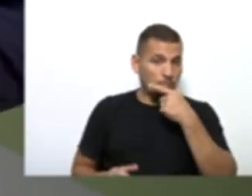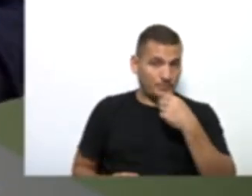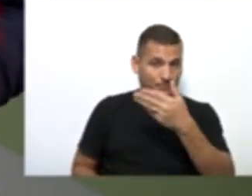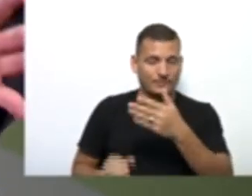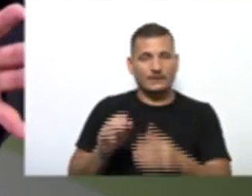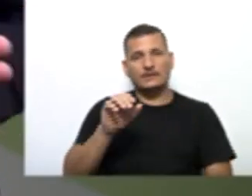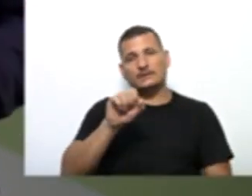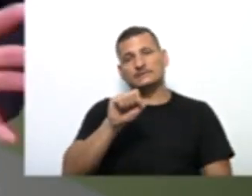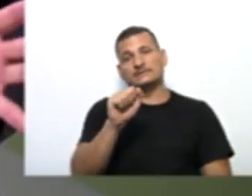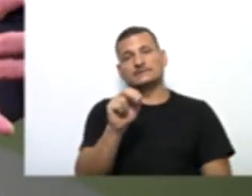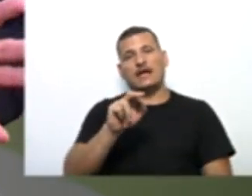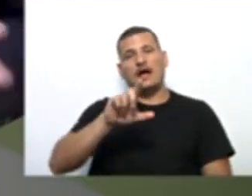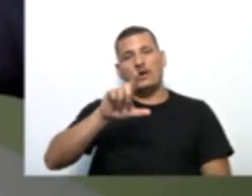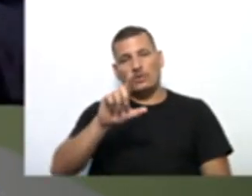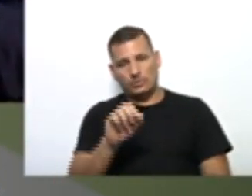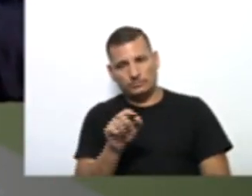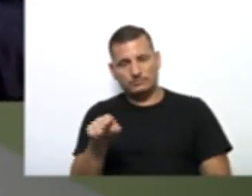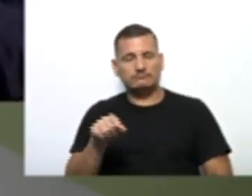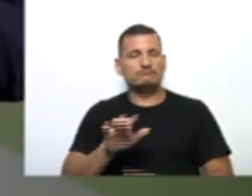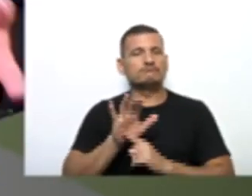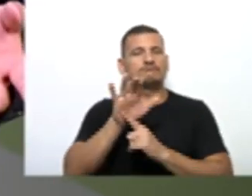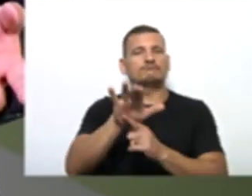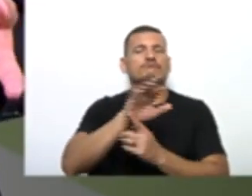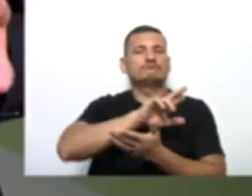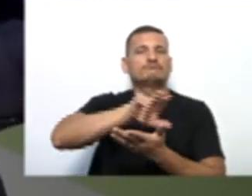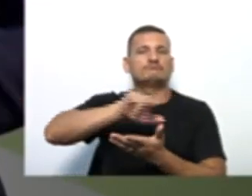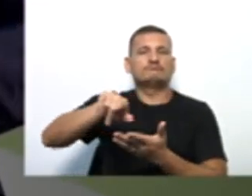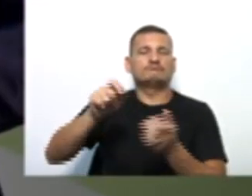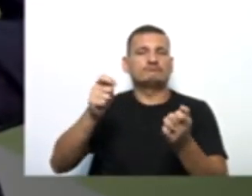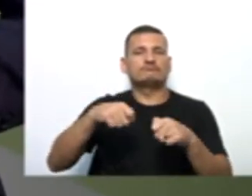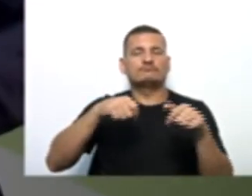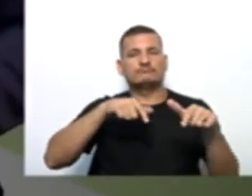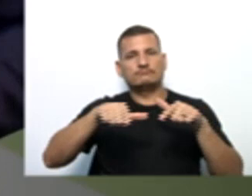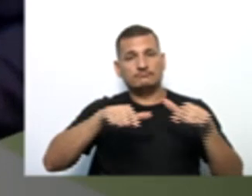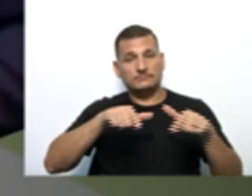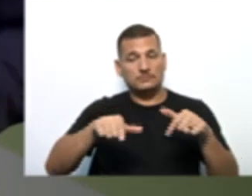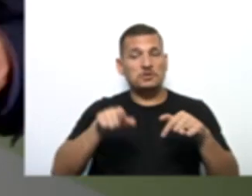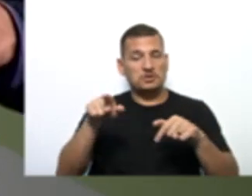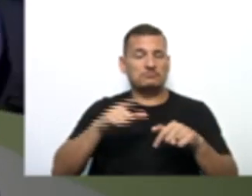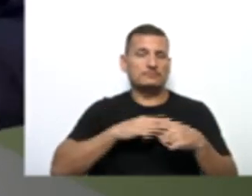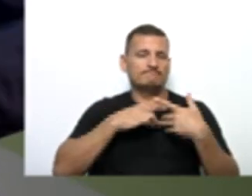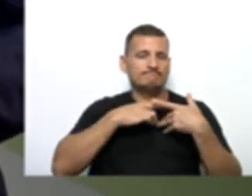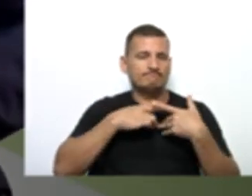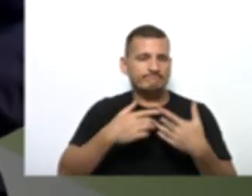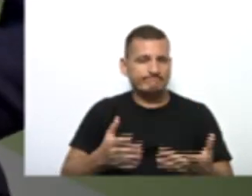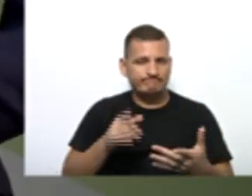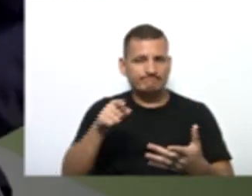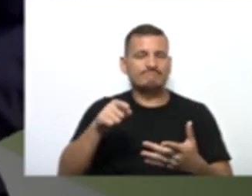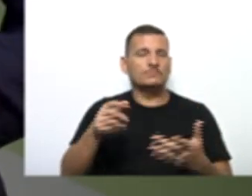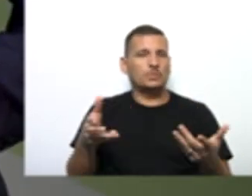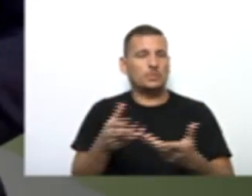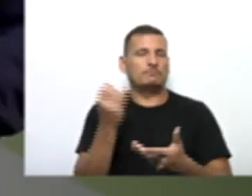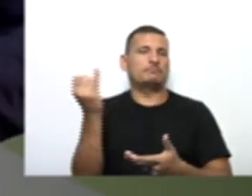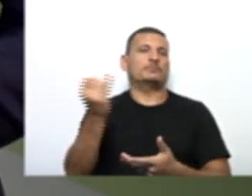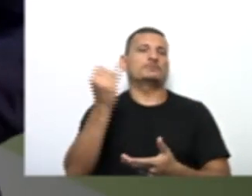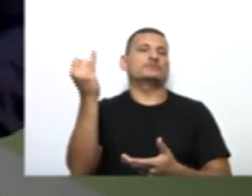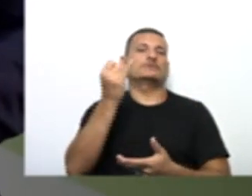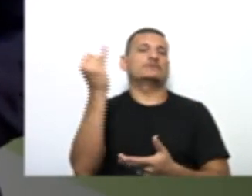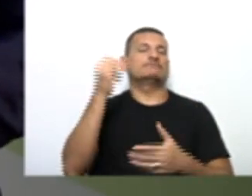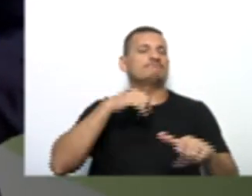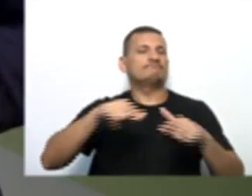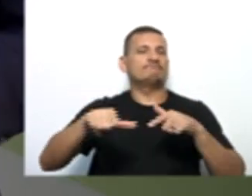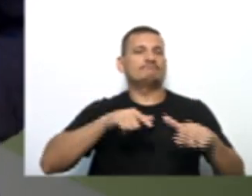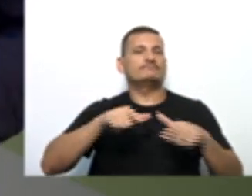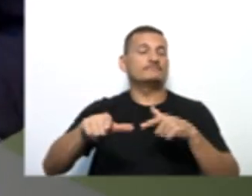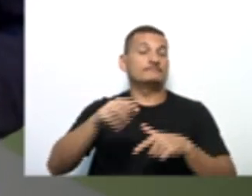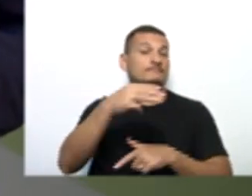mostrou as várias possibilidades de trabalho em uma TI. Saulo se dedicou e hoje ocupa um importante cargo no Ministério